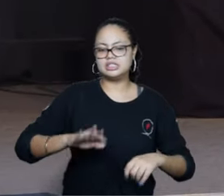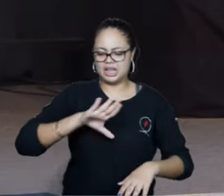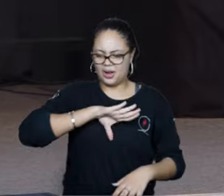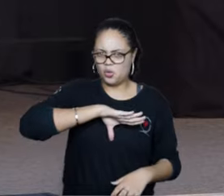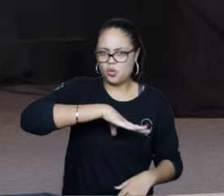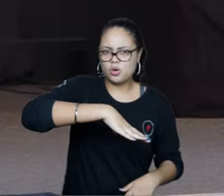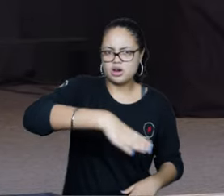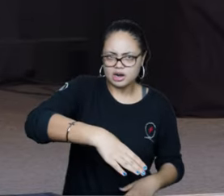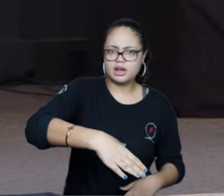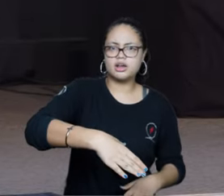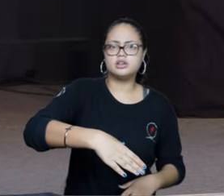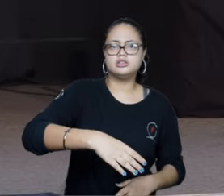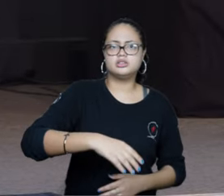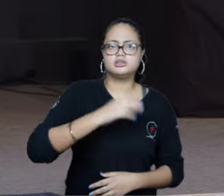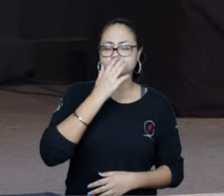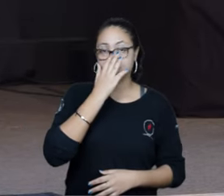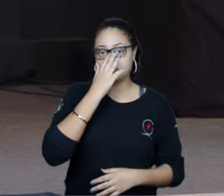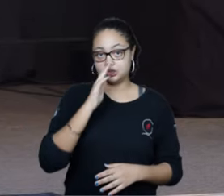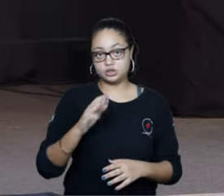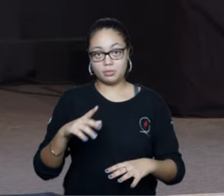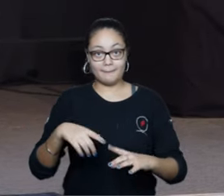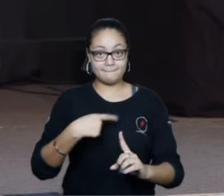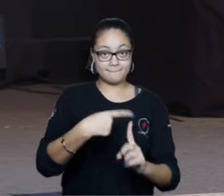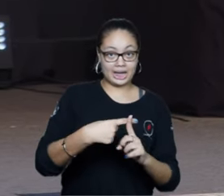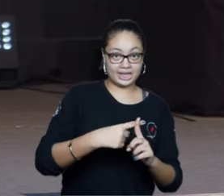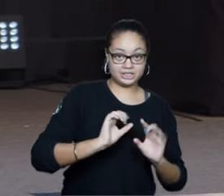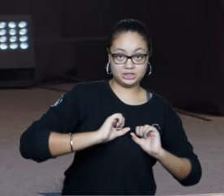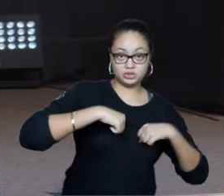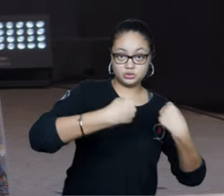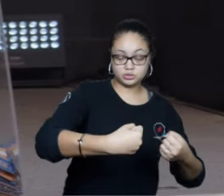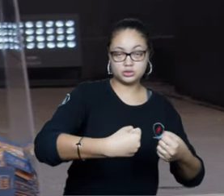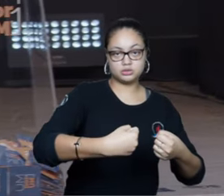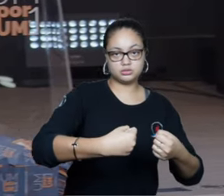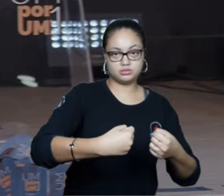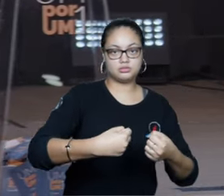coragem com esforço